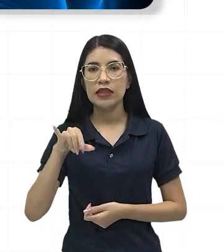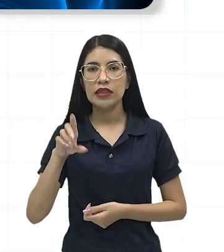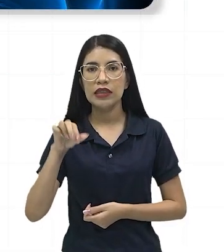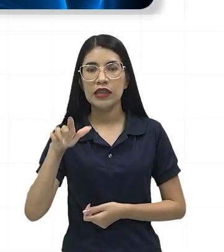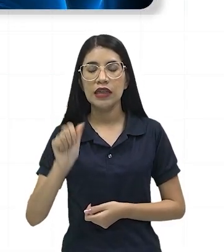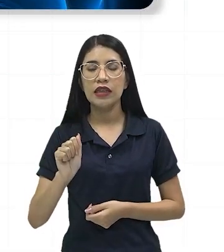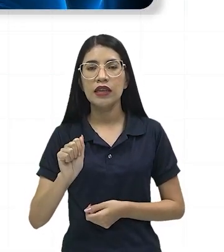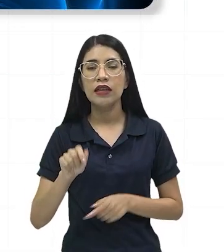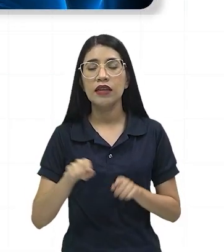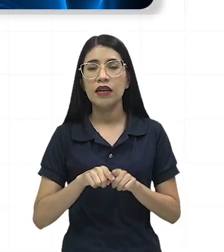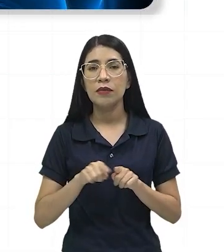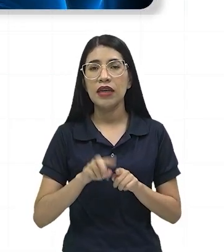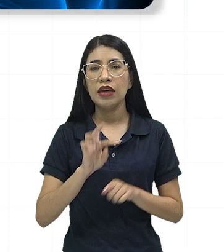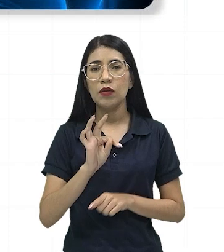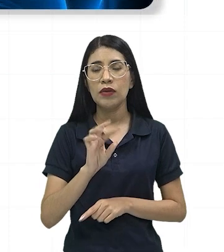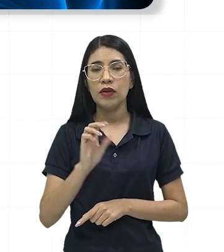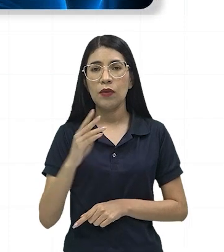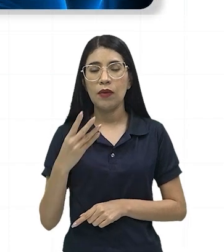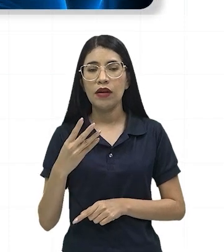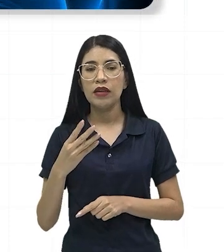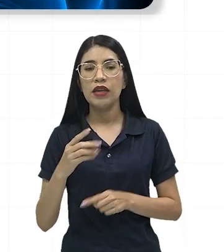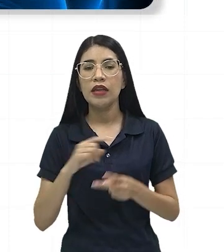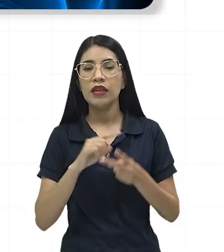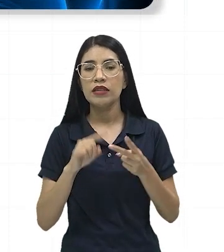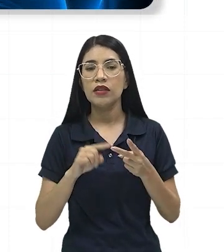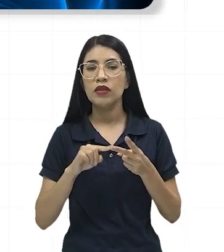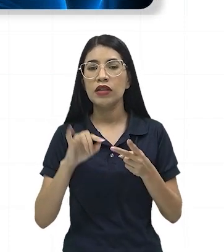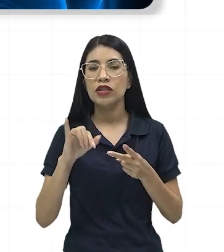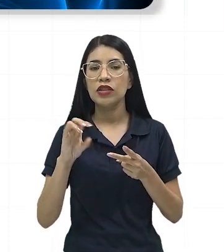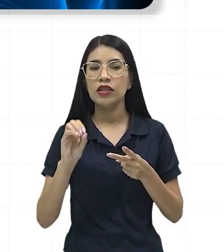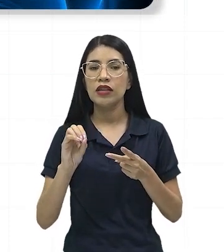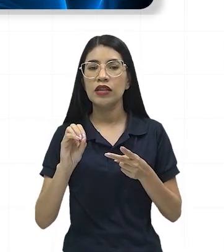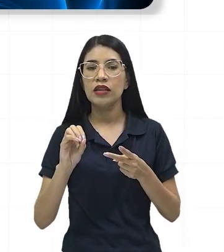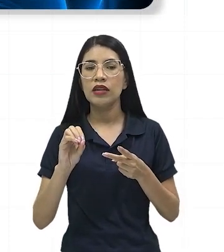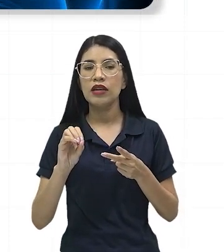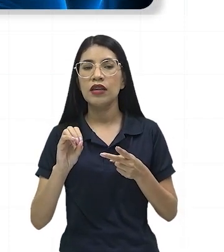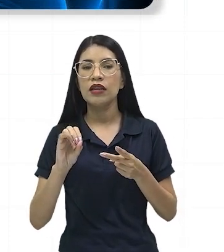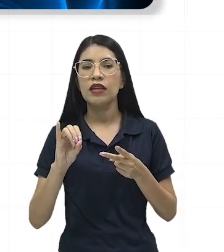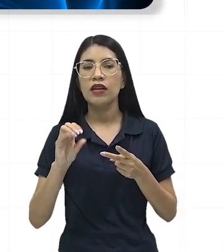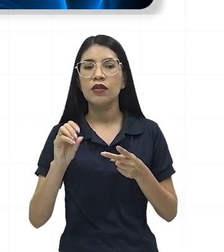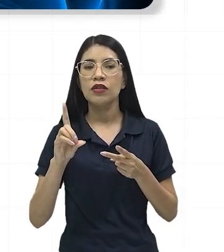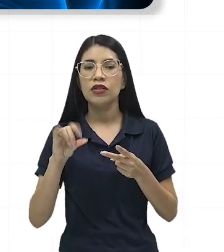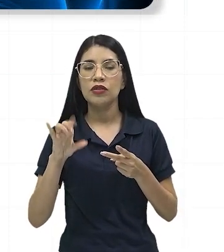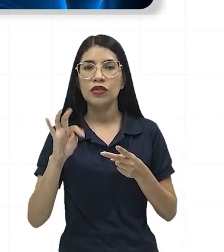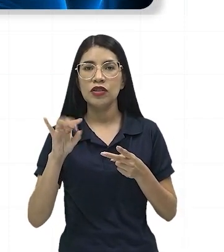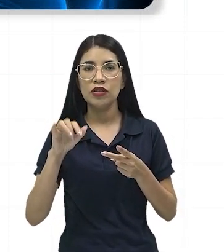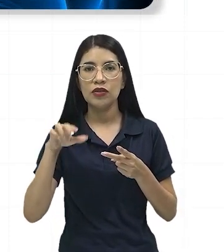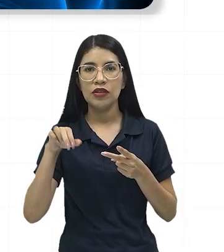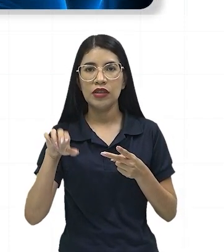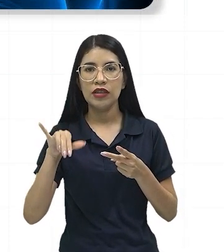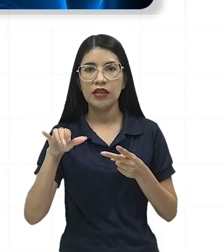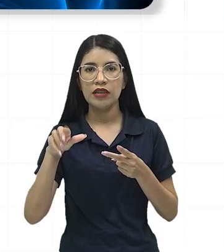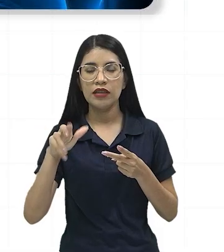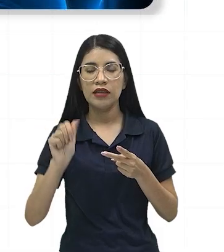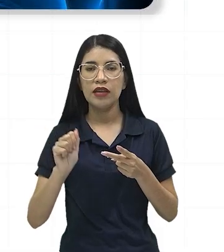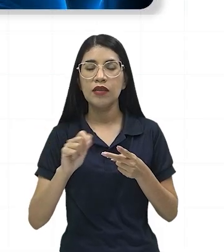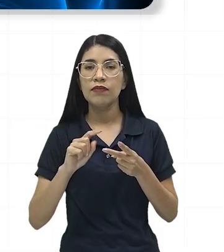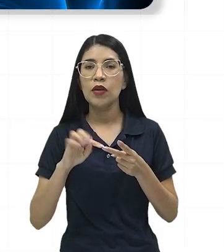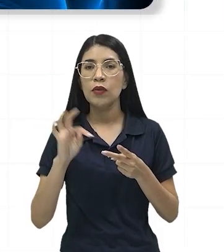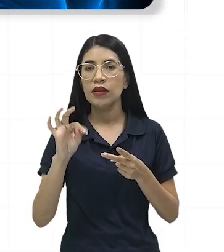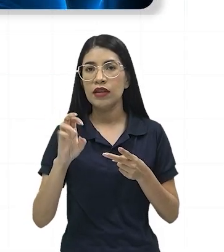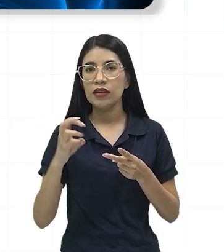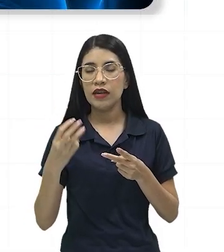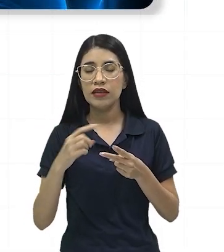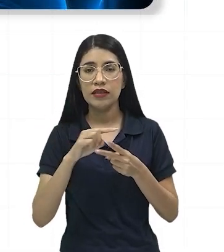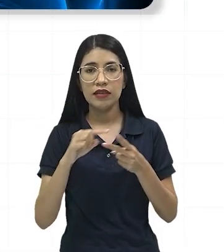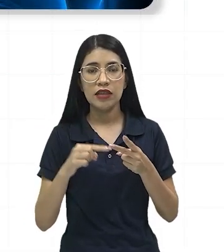também conhecida como T4, e a triodotironina, que também é chamada de T3, né?